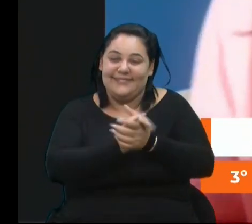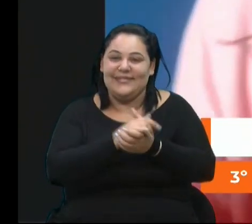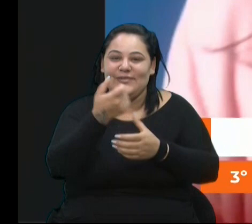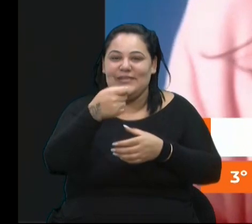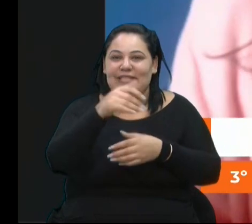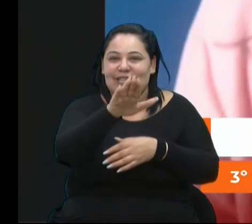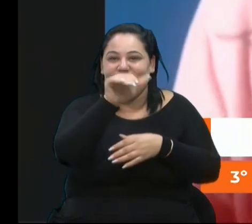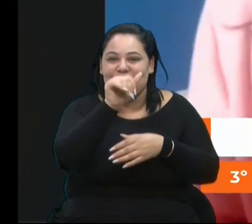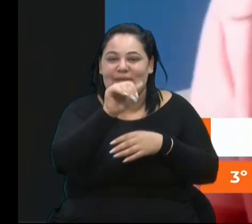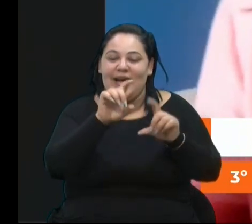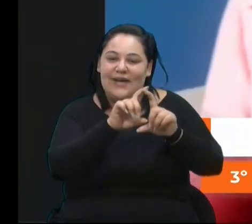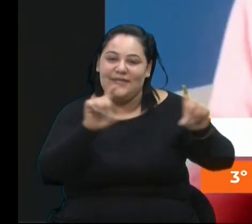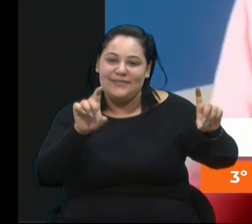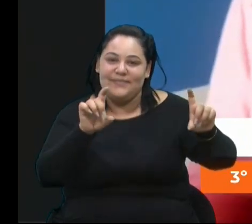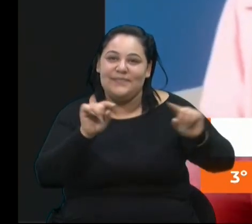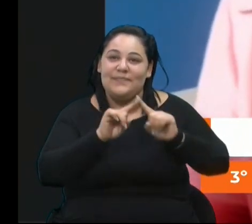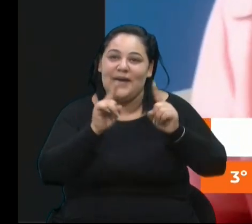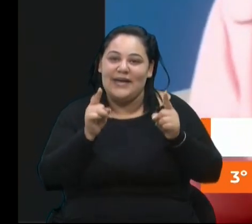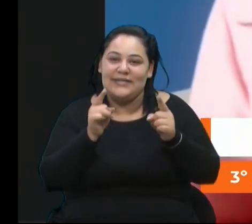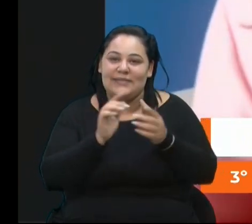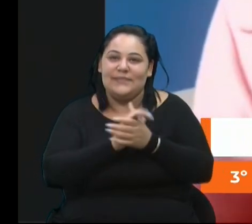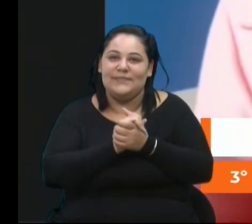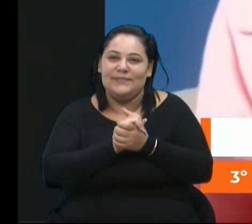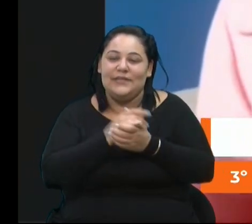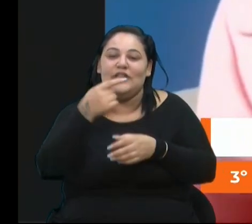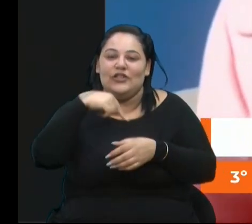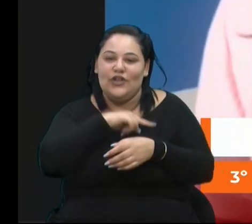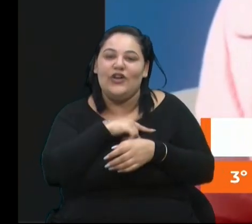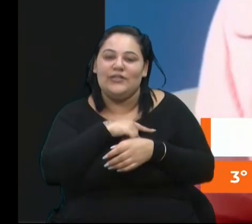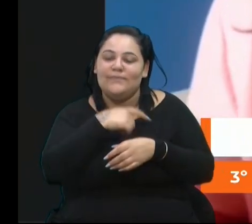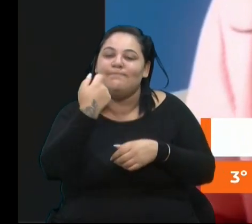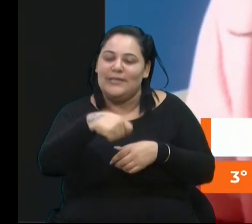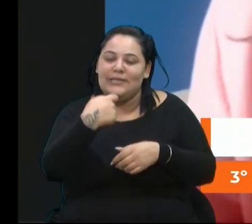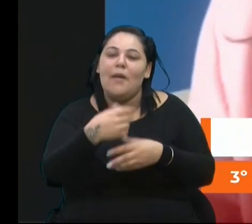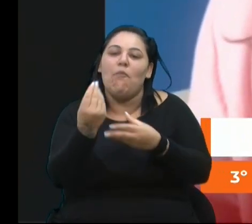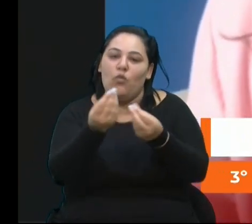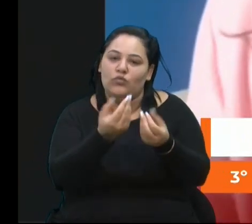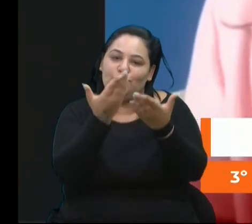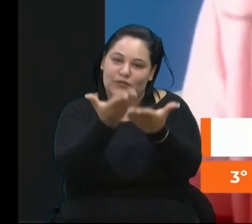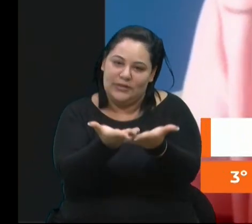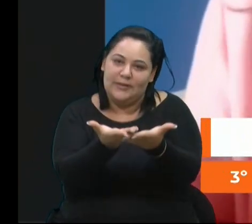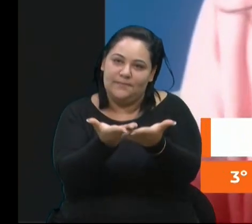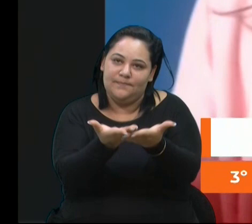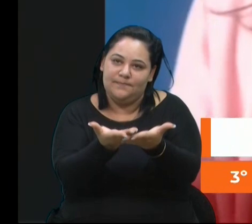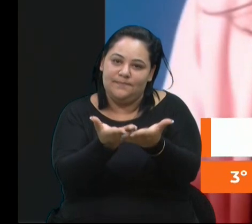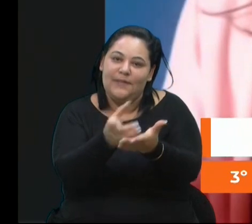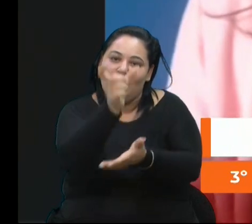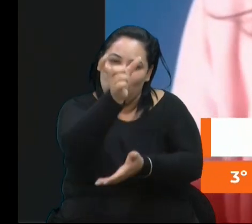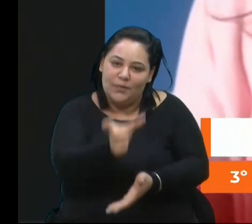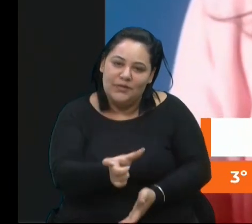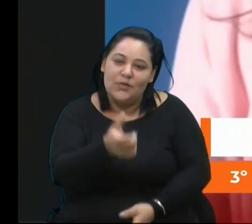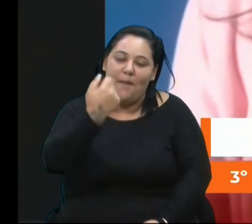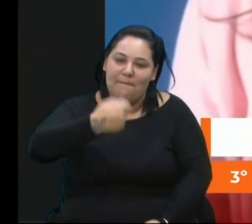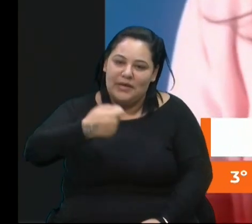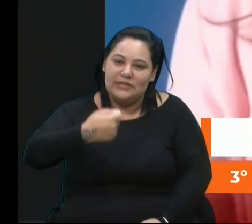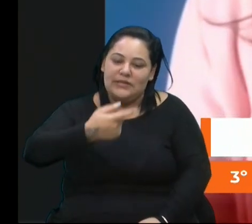lugar comum essa frase, mas sim, a gente vai precisar muito de ti, tu é necessário, assim,